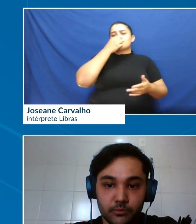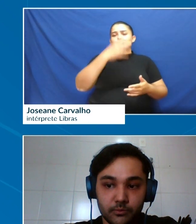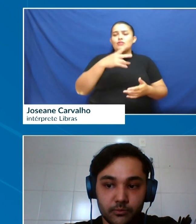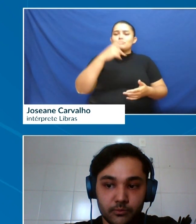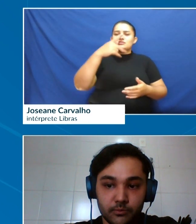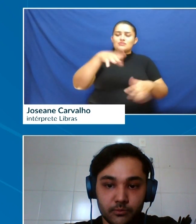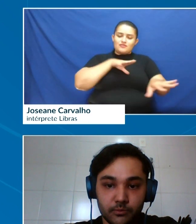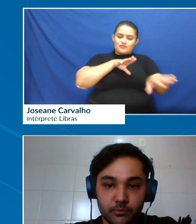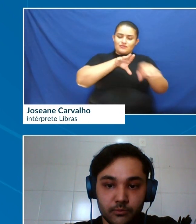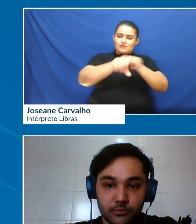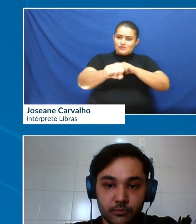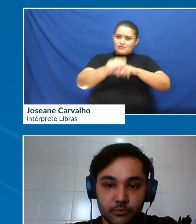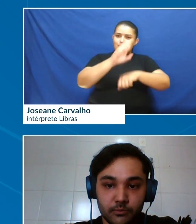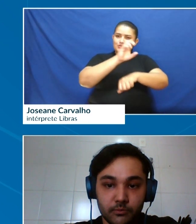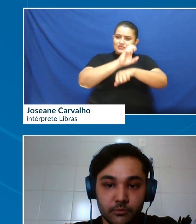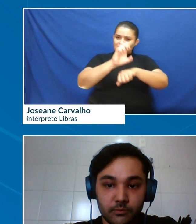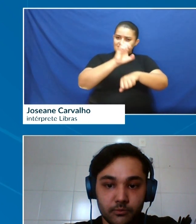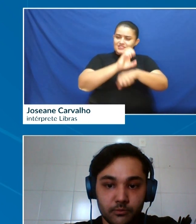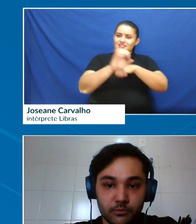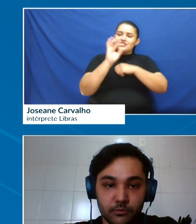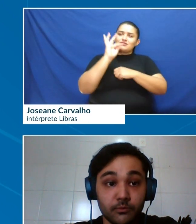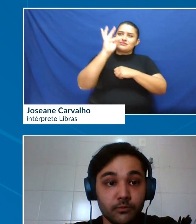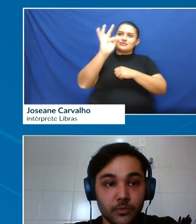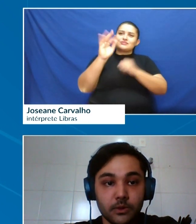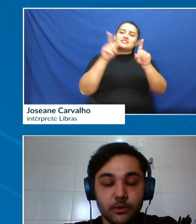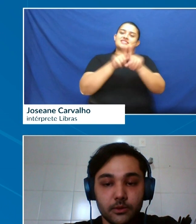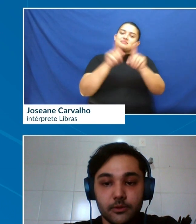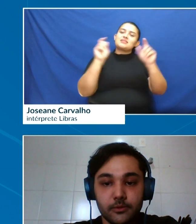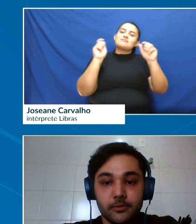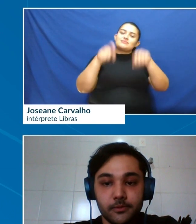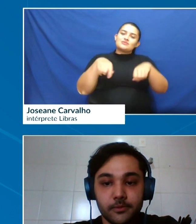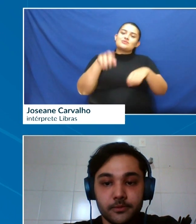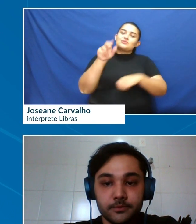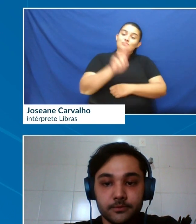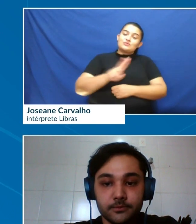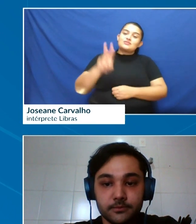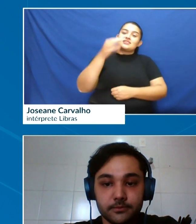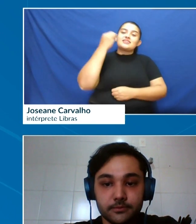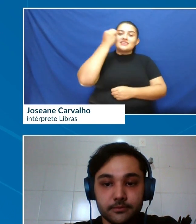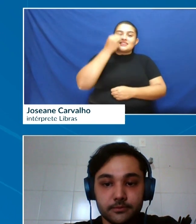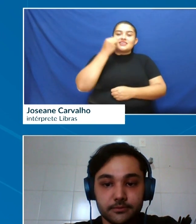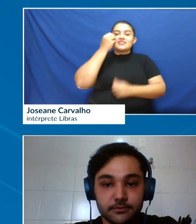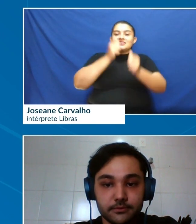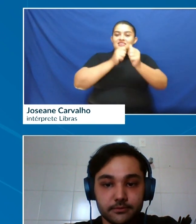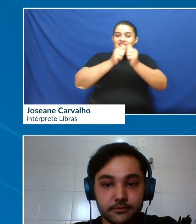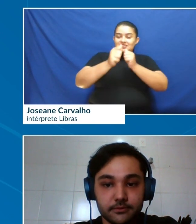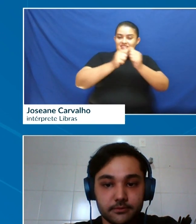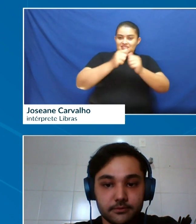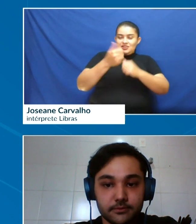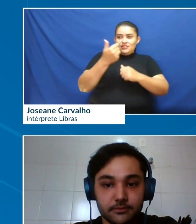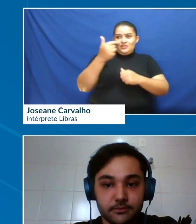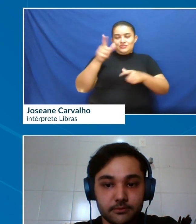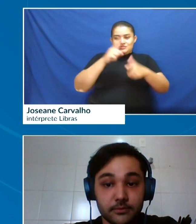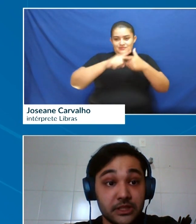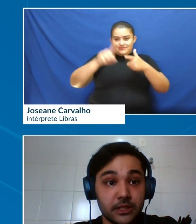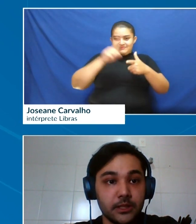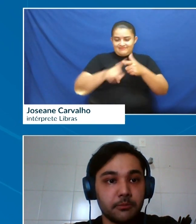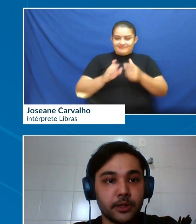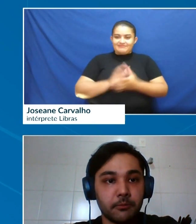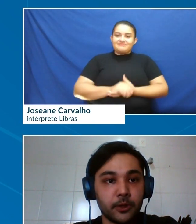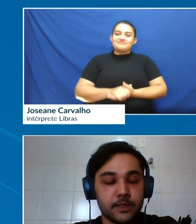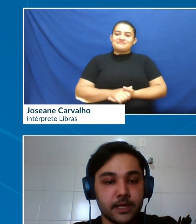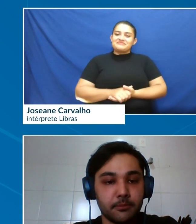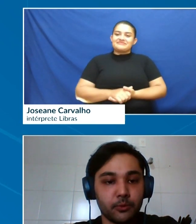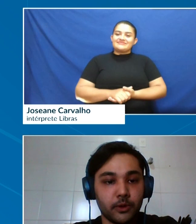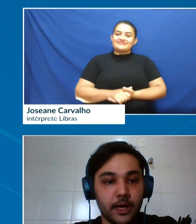melhor enquanto profissional e talvez no futuro usar essa experiência para contornar outras crises? Sim, porque,